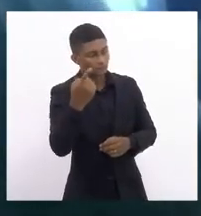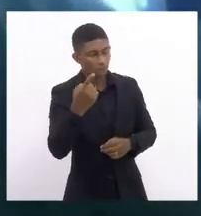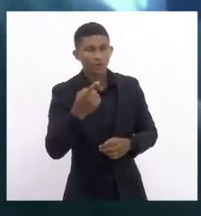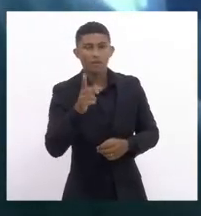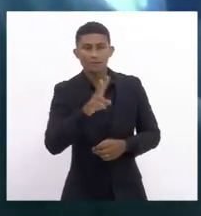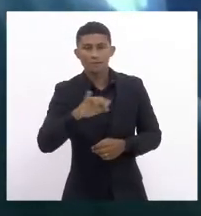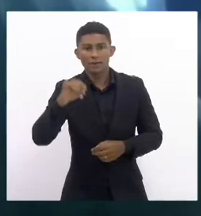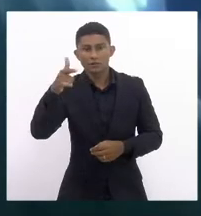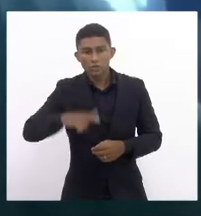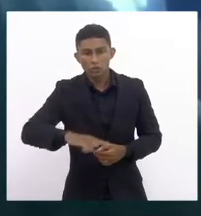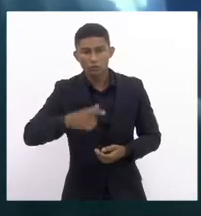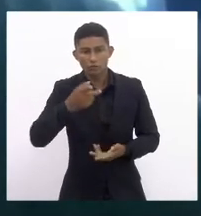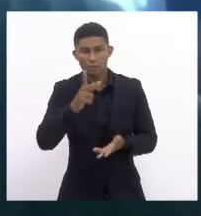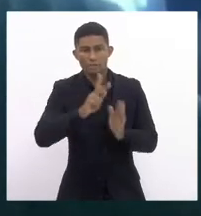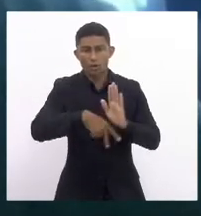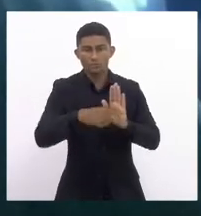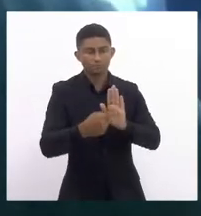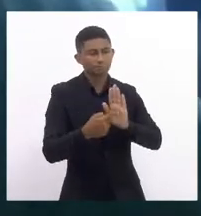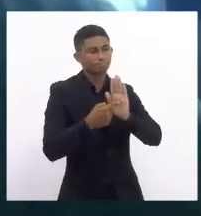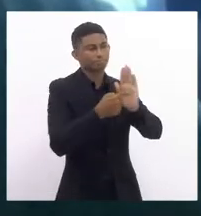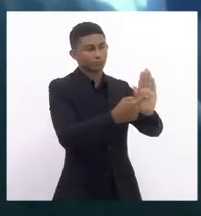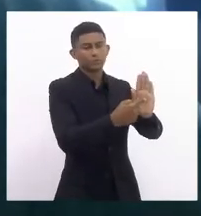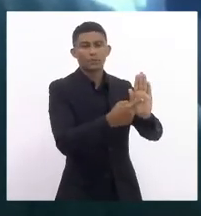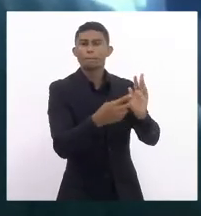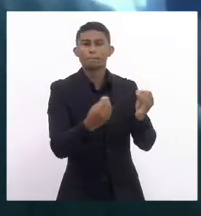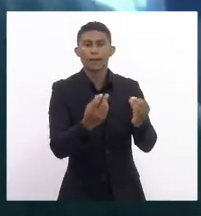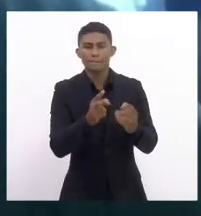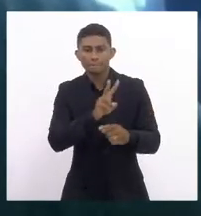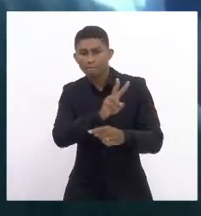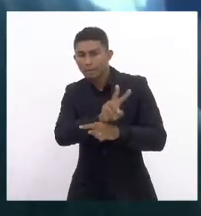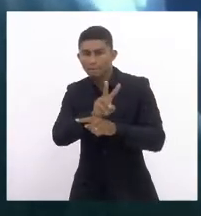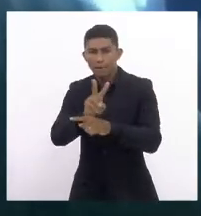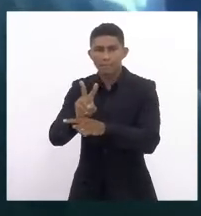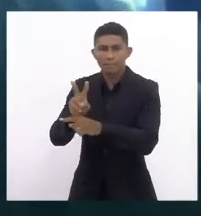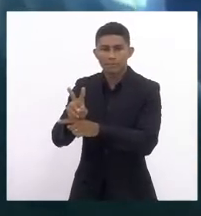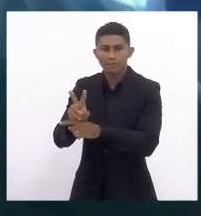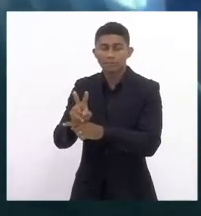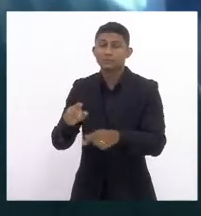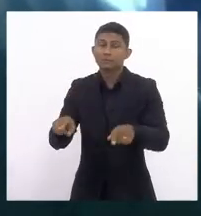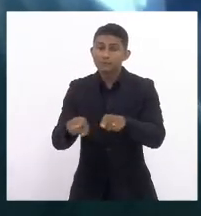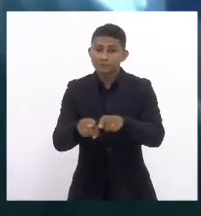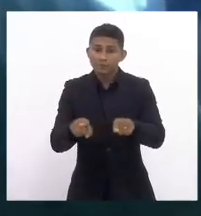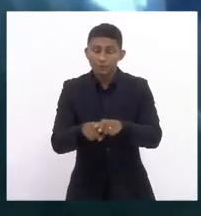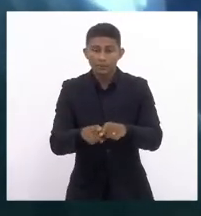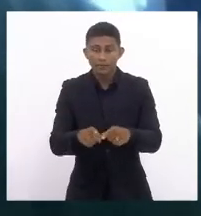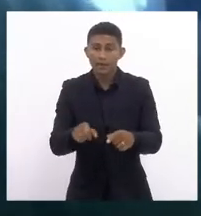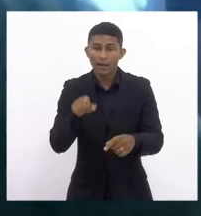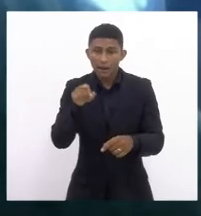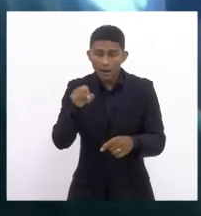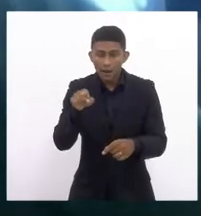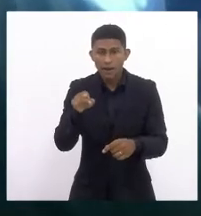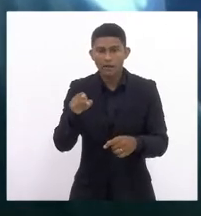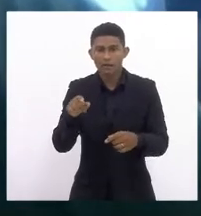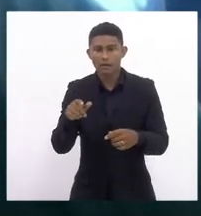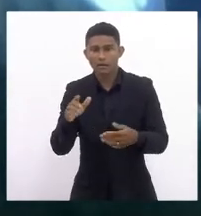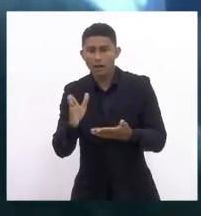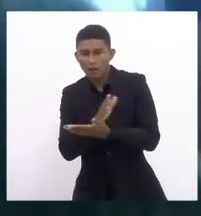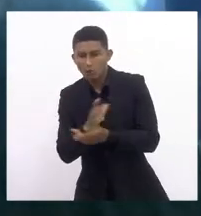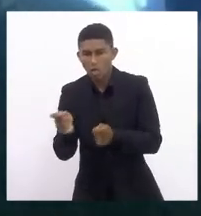dunas, mas não interferir nos empreendimentos já licenciados, que foi provavelmente uma das razões do